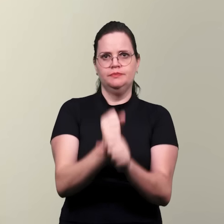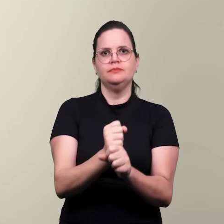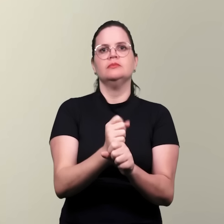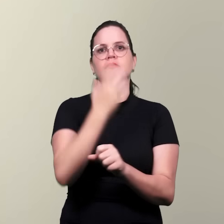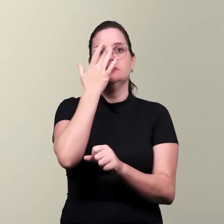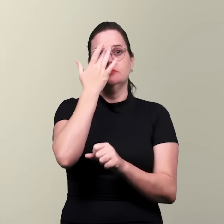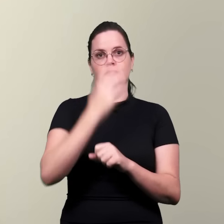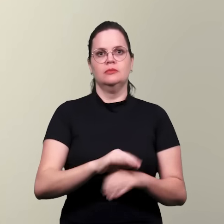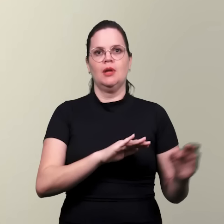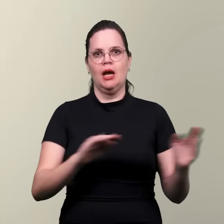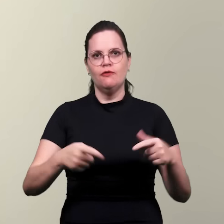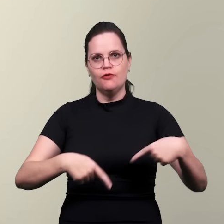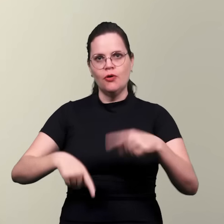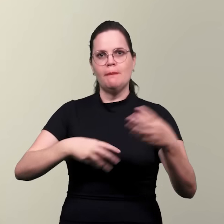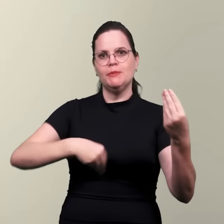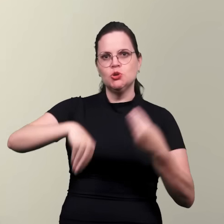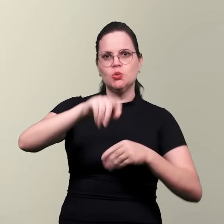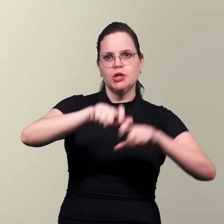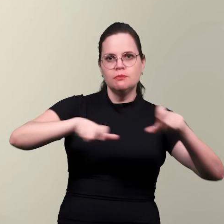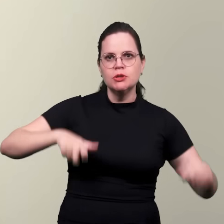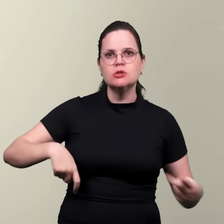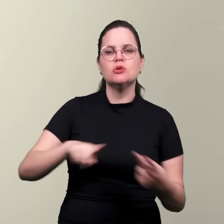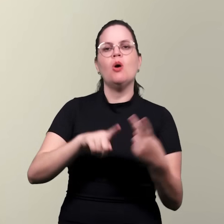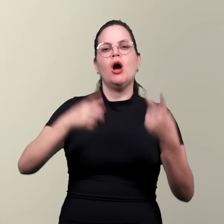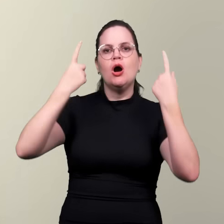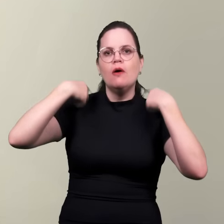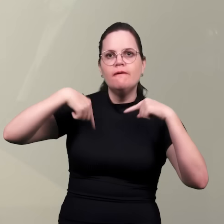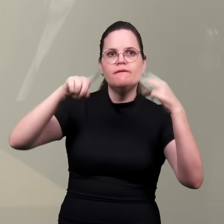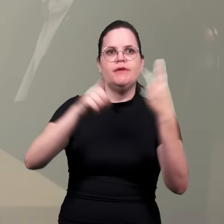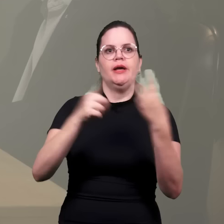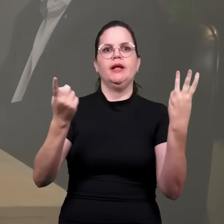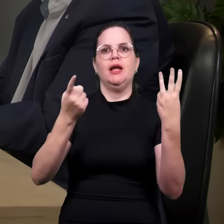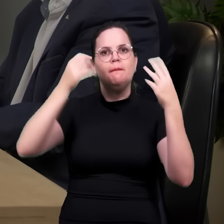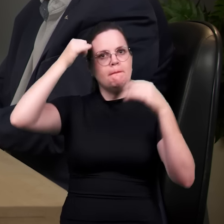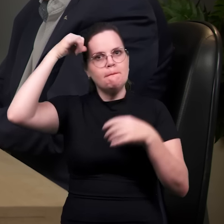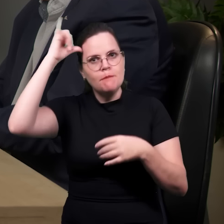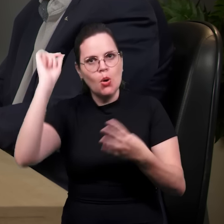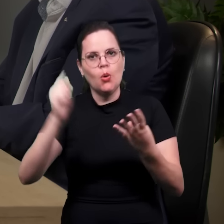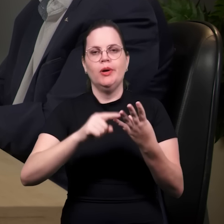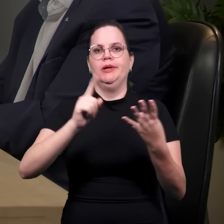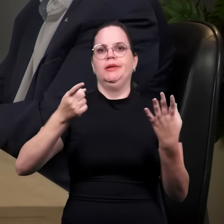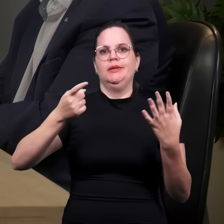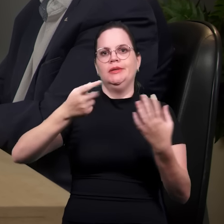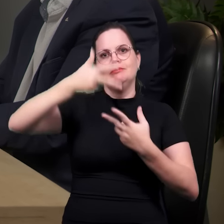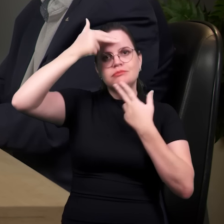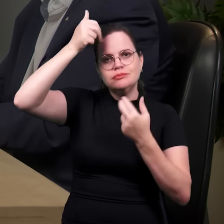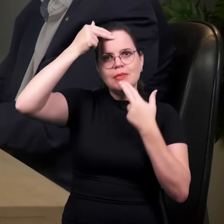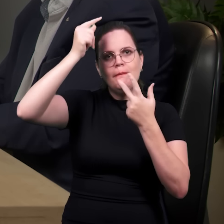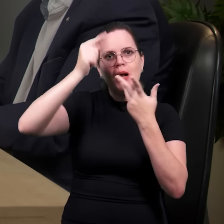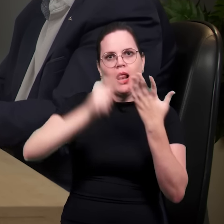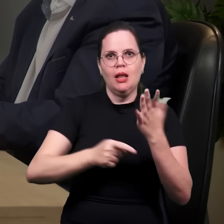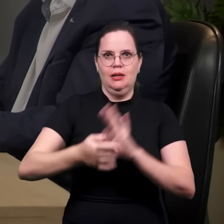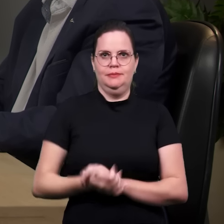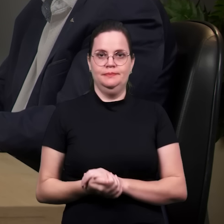de gentes e ovelhas e bois e uma grande quantidade de gados. Então, veja só, o povo que vai ser arrebatado, ele não é